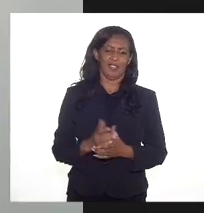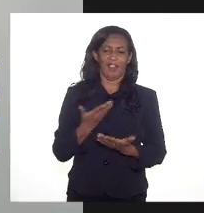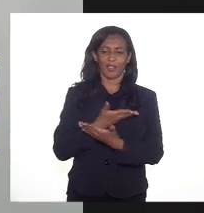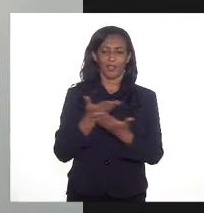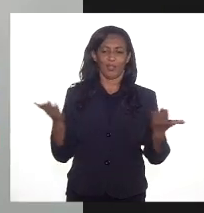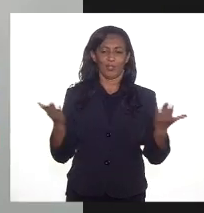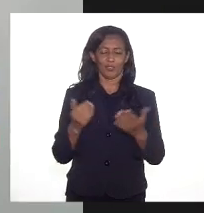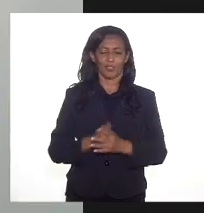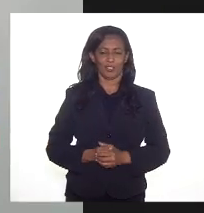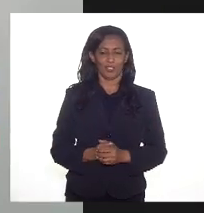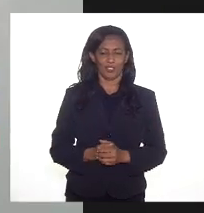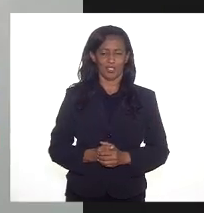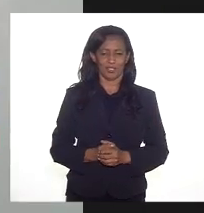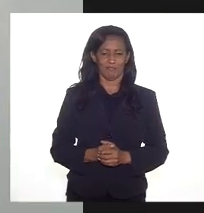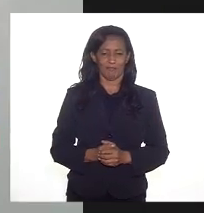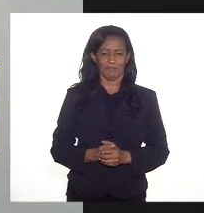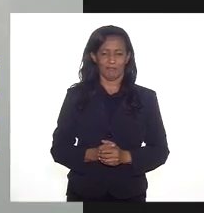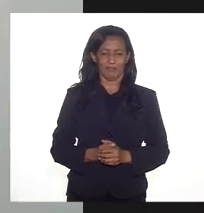todos que...